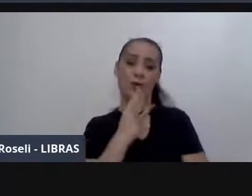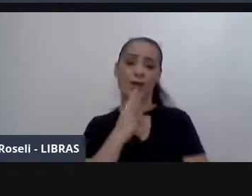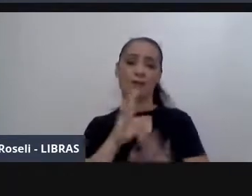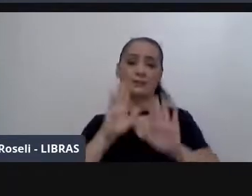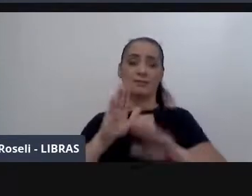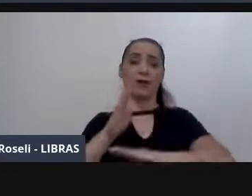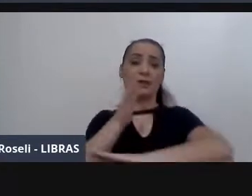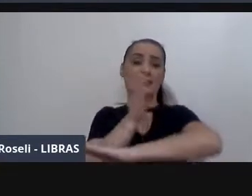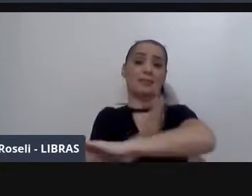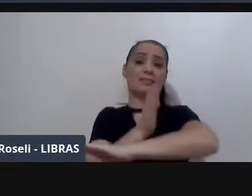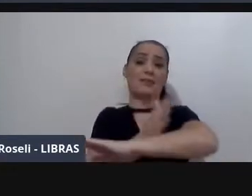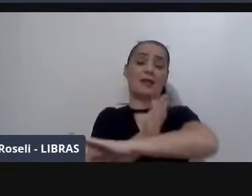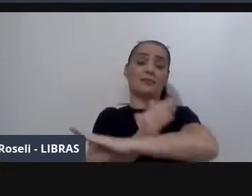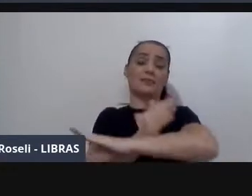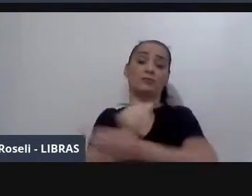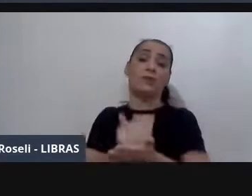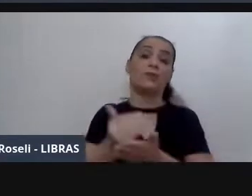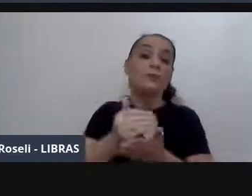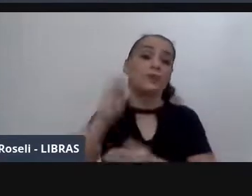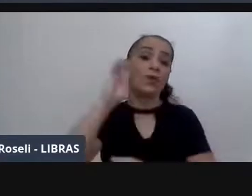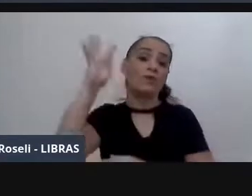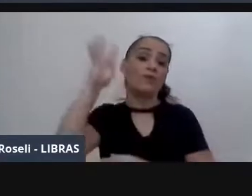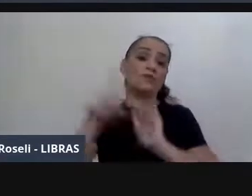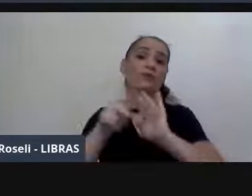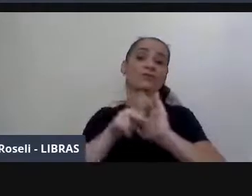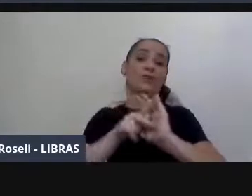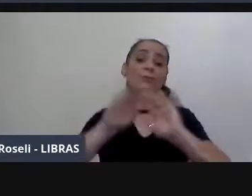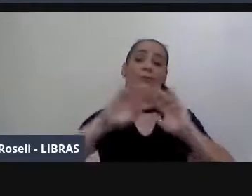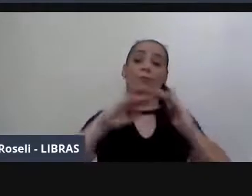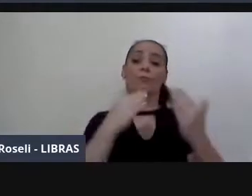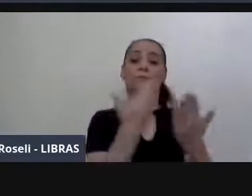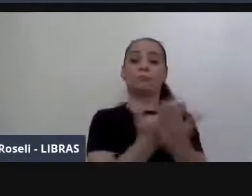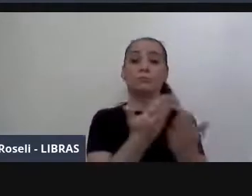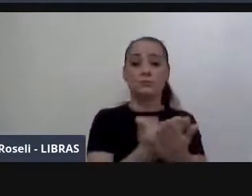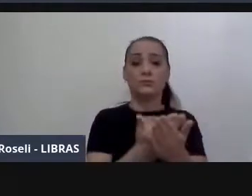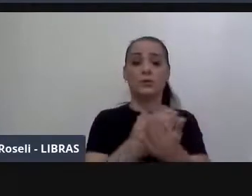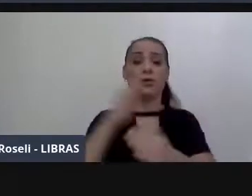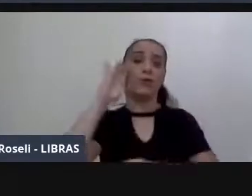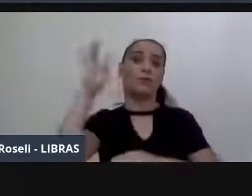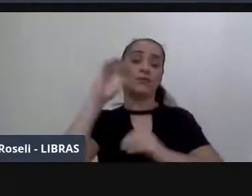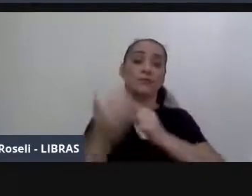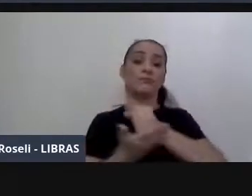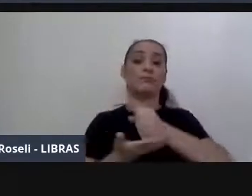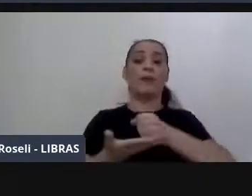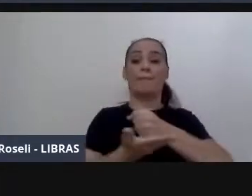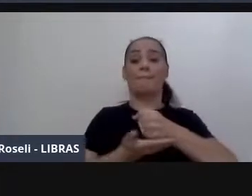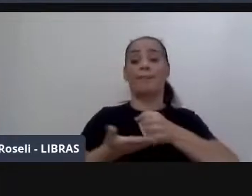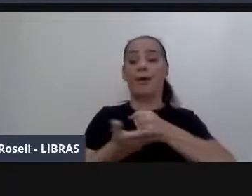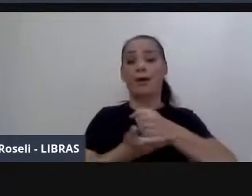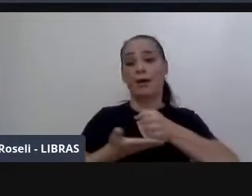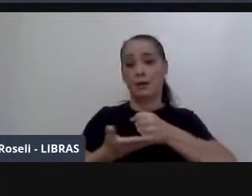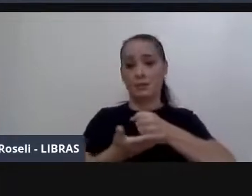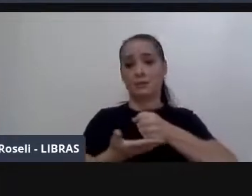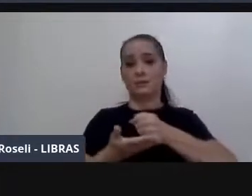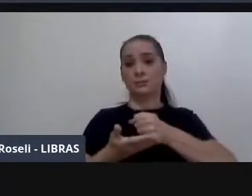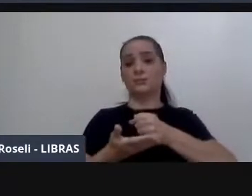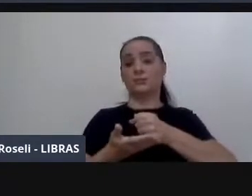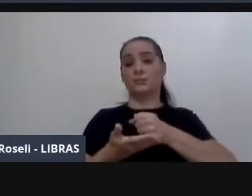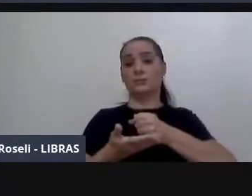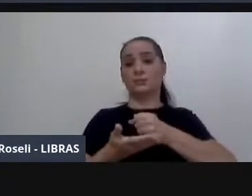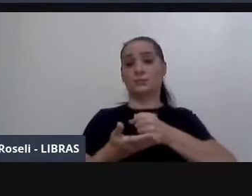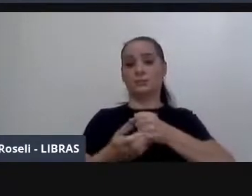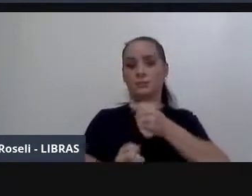Média. A filosofia escolástica é a filosofia de base, a filosofia que constitui as bases